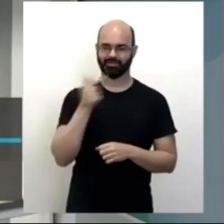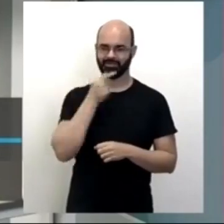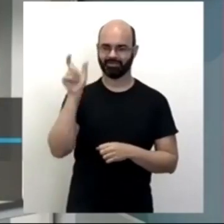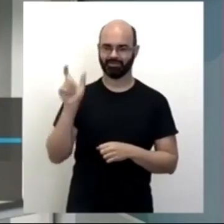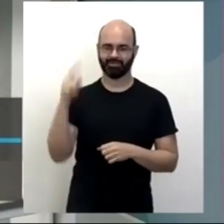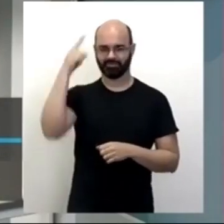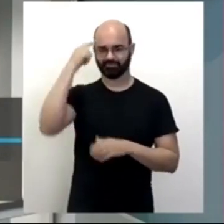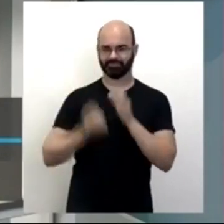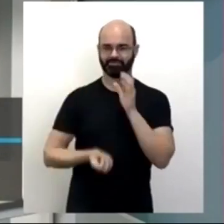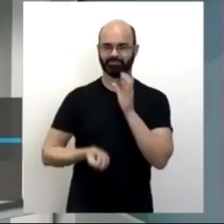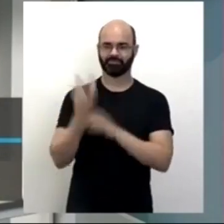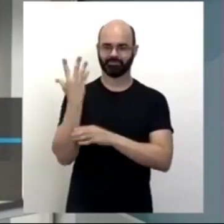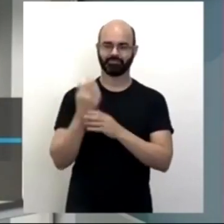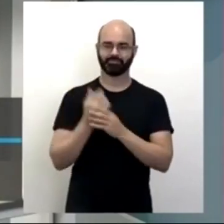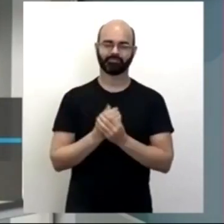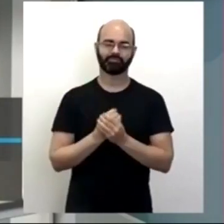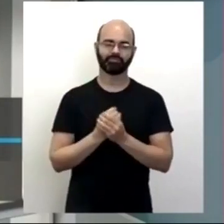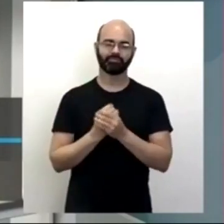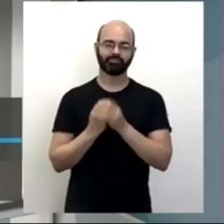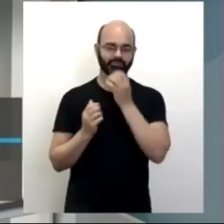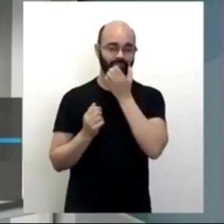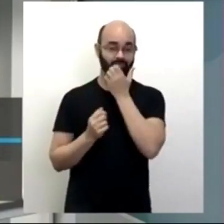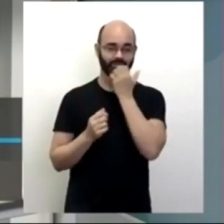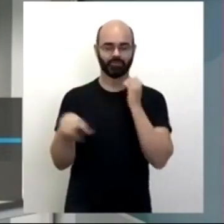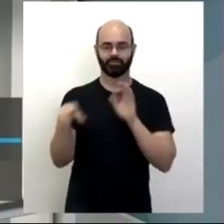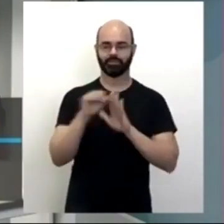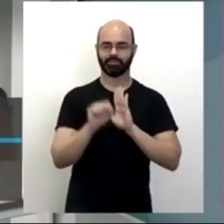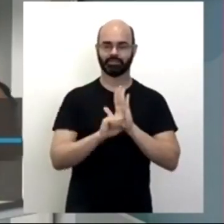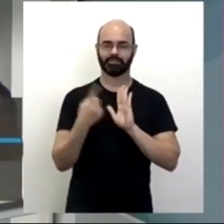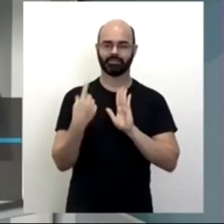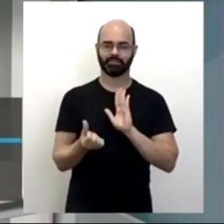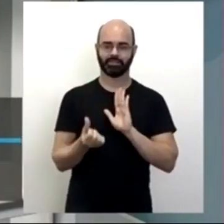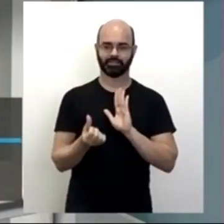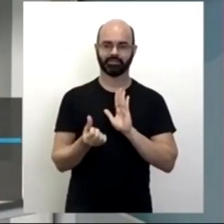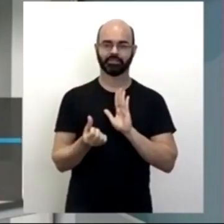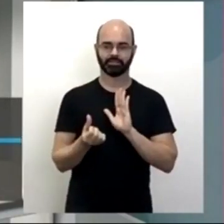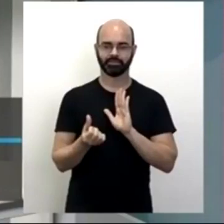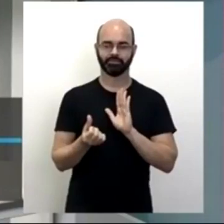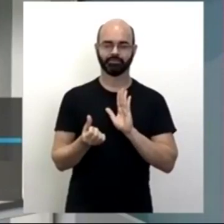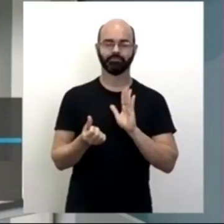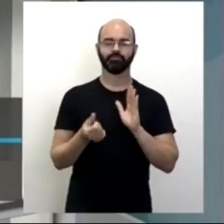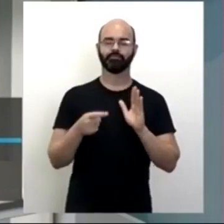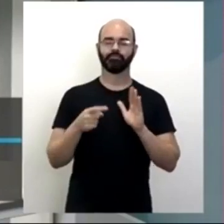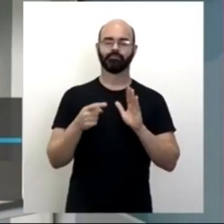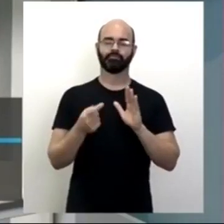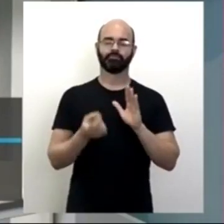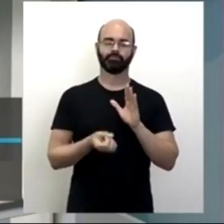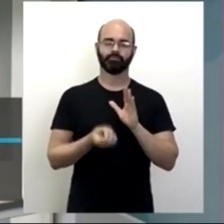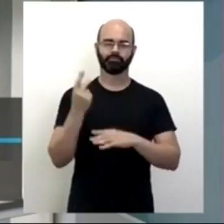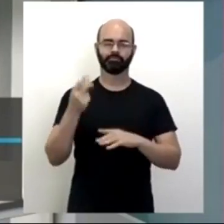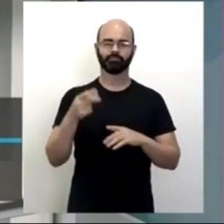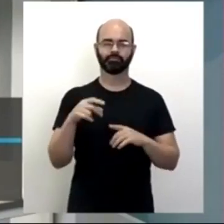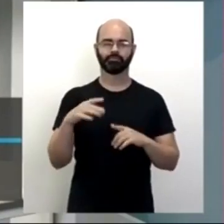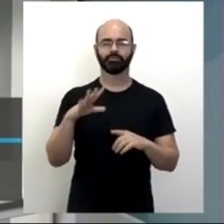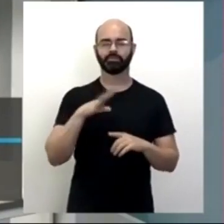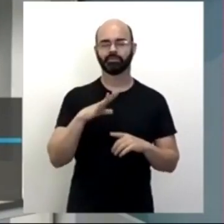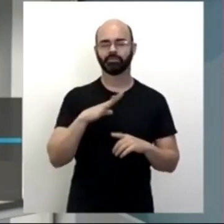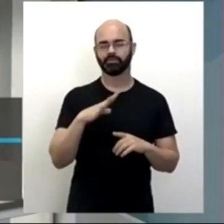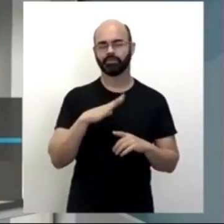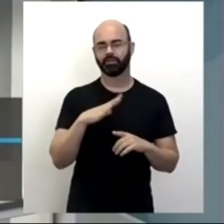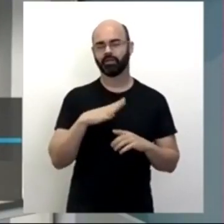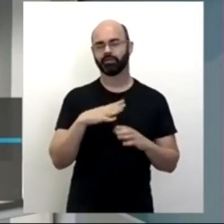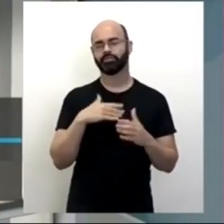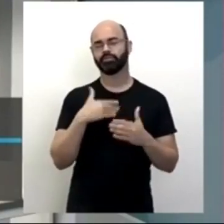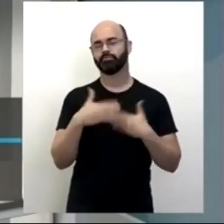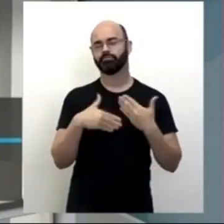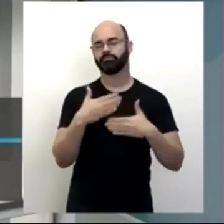filósofo, político, economista, né, do século XVI, criou ali uma cidade que era uma alternativa